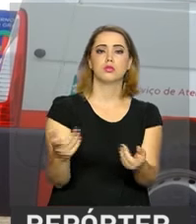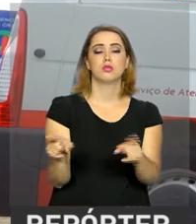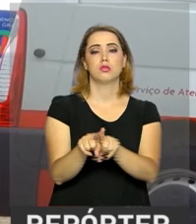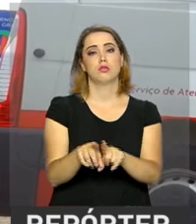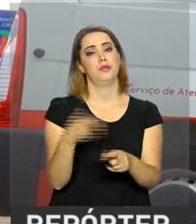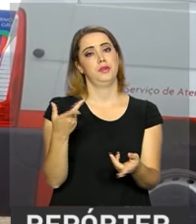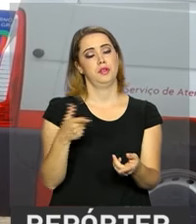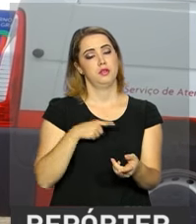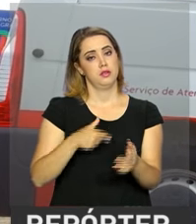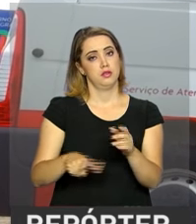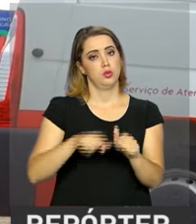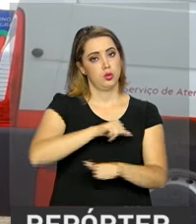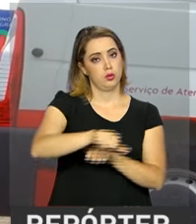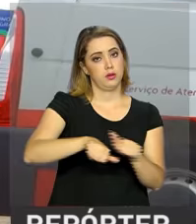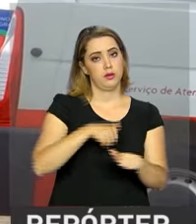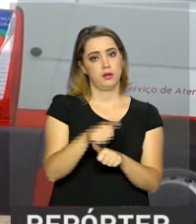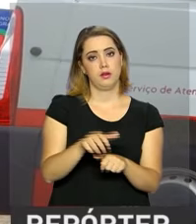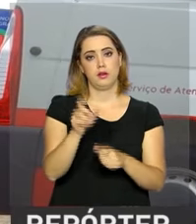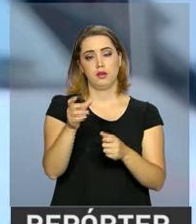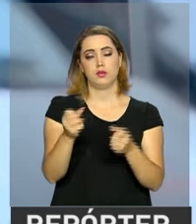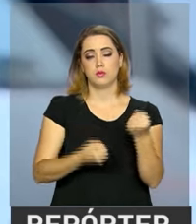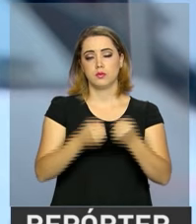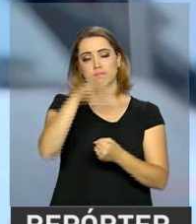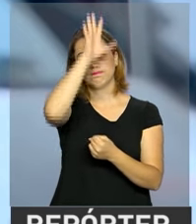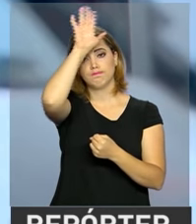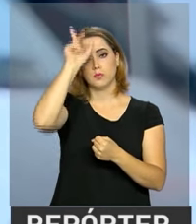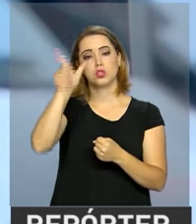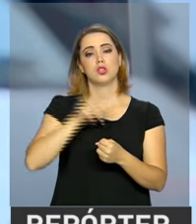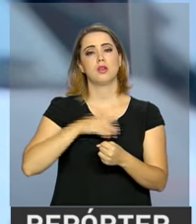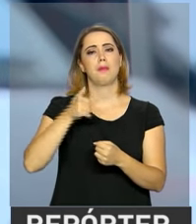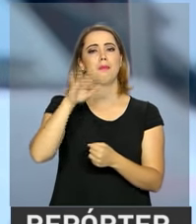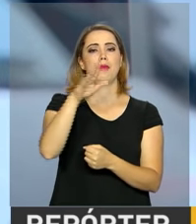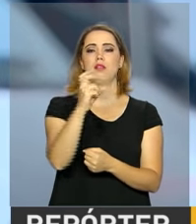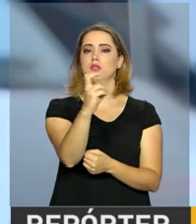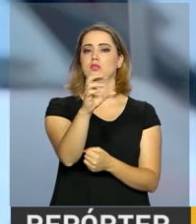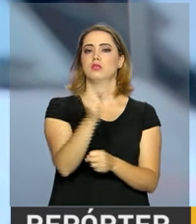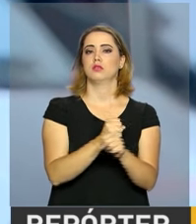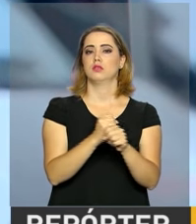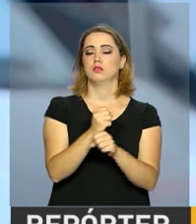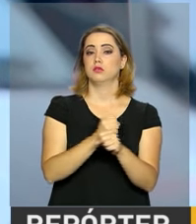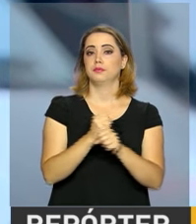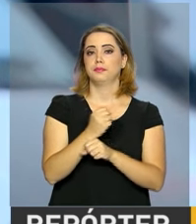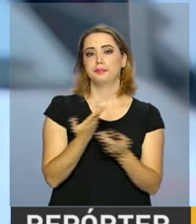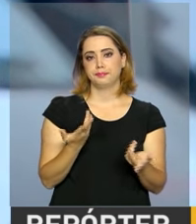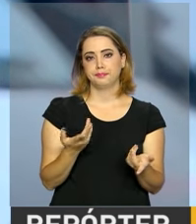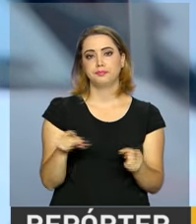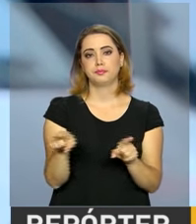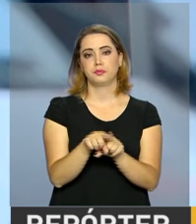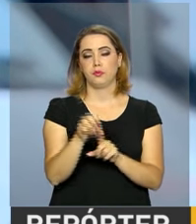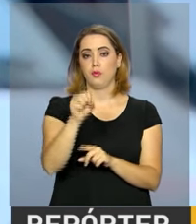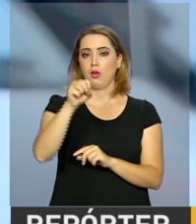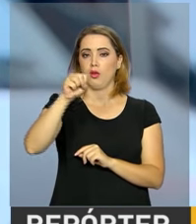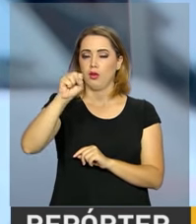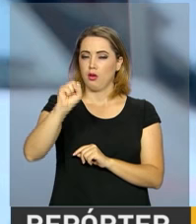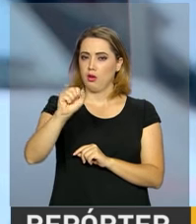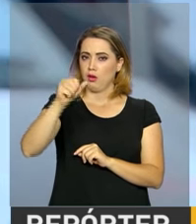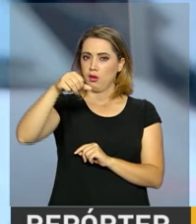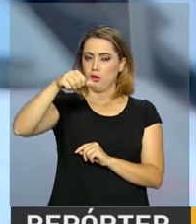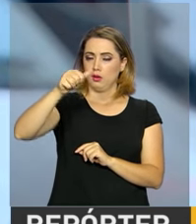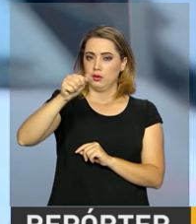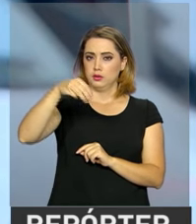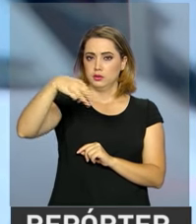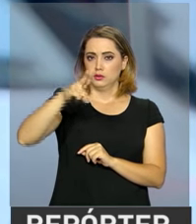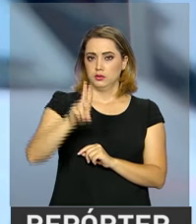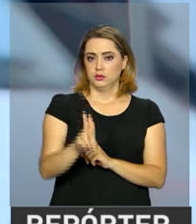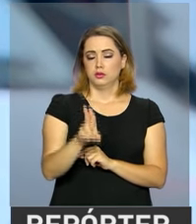renovação por um período de até 5 anos. O SAMU funciona 24 horas e 7 dias por semana. Algumas vezes,